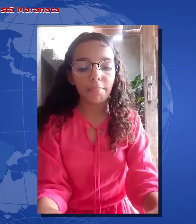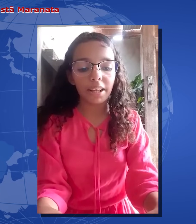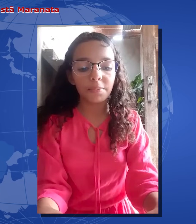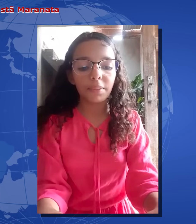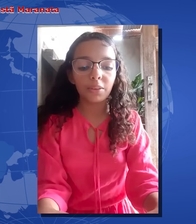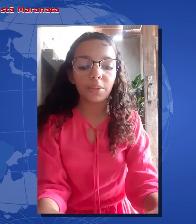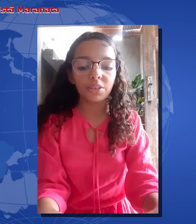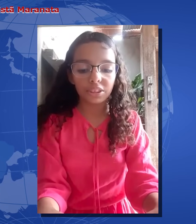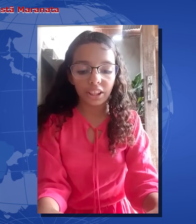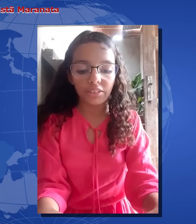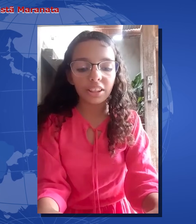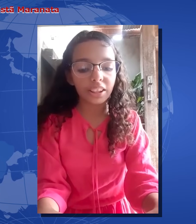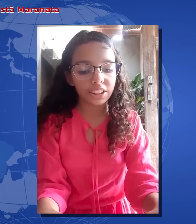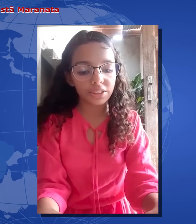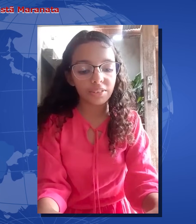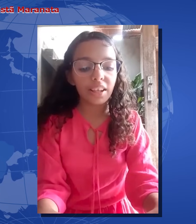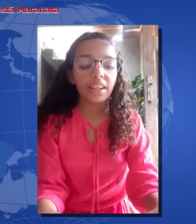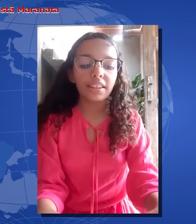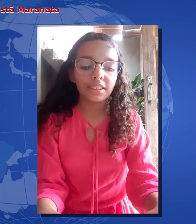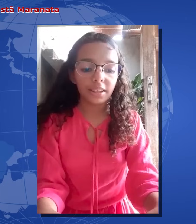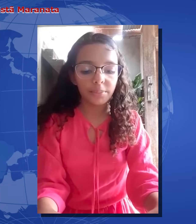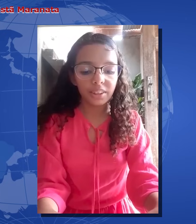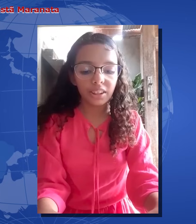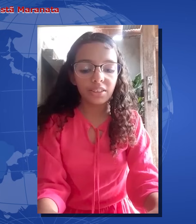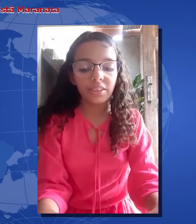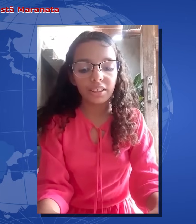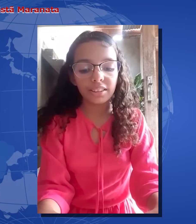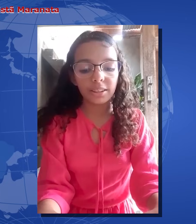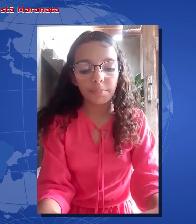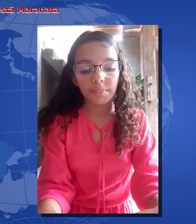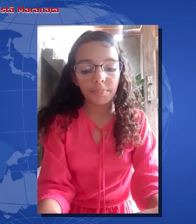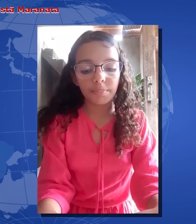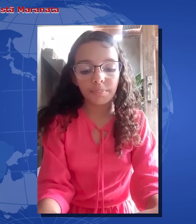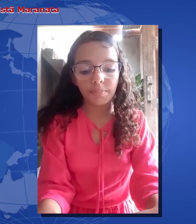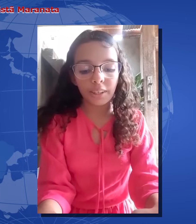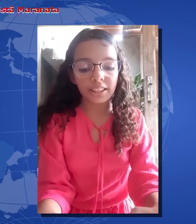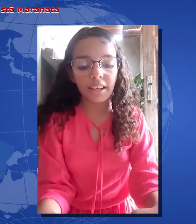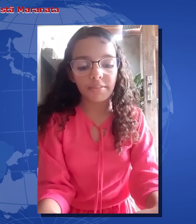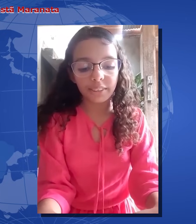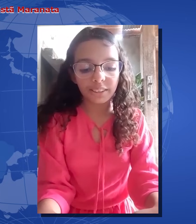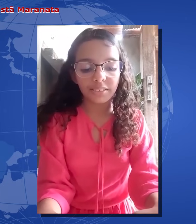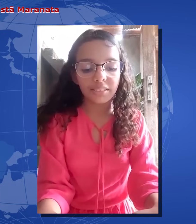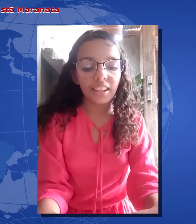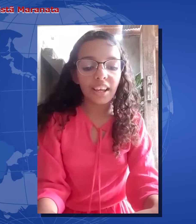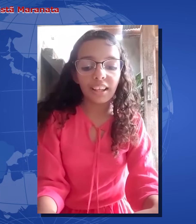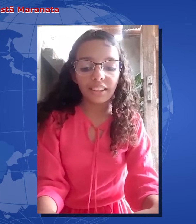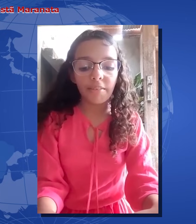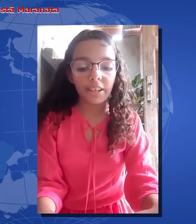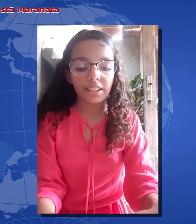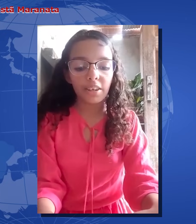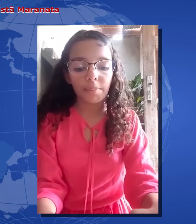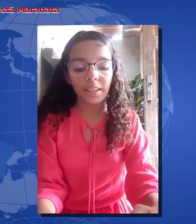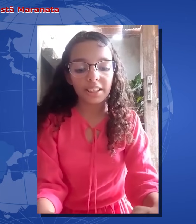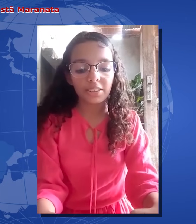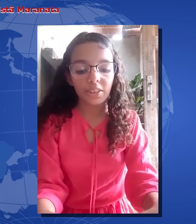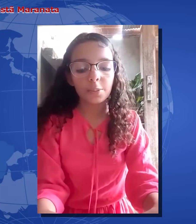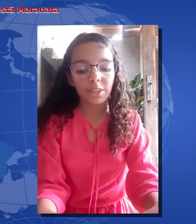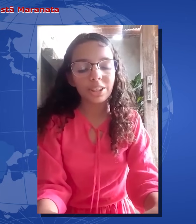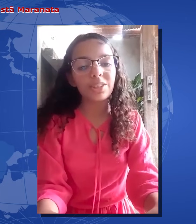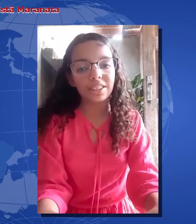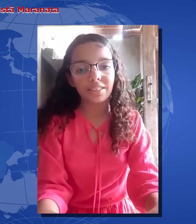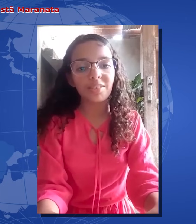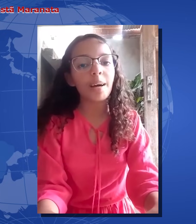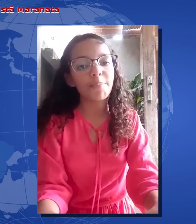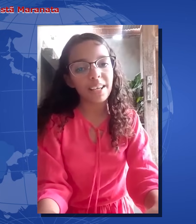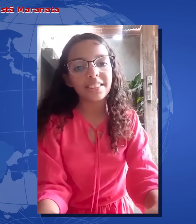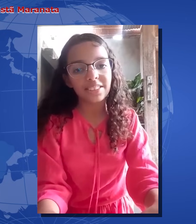o seu amado pelo bom cheiro de Cristo, testemunhando e se preservando através da operação do